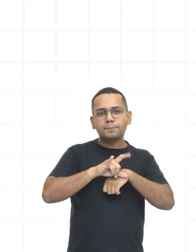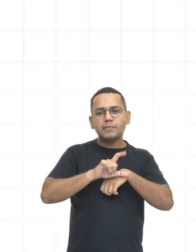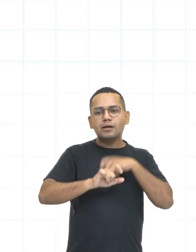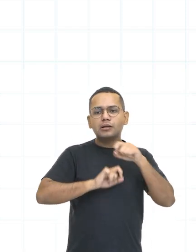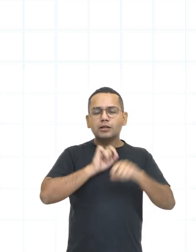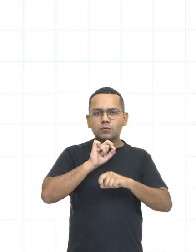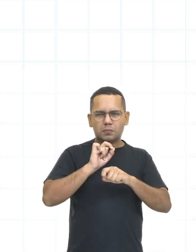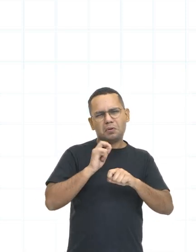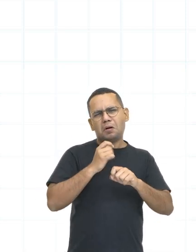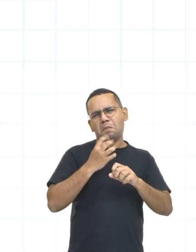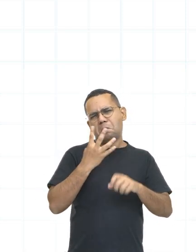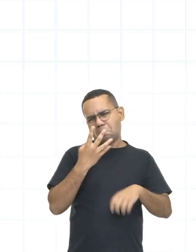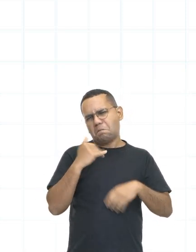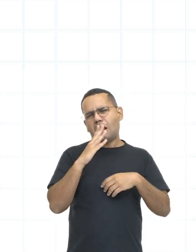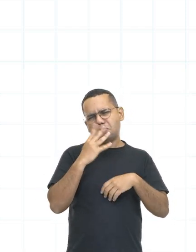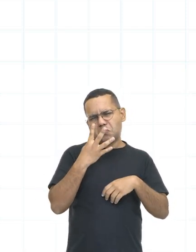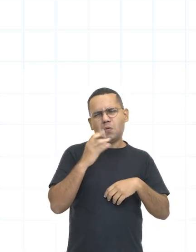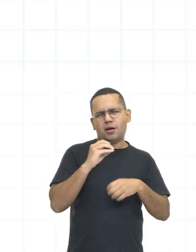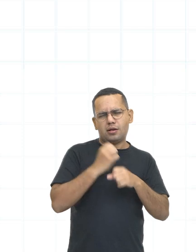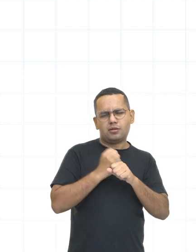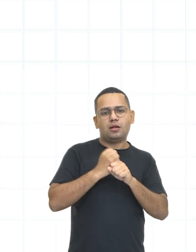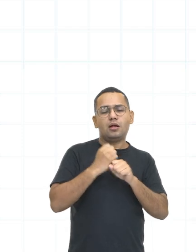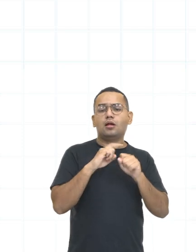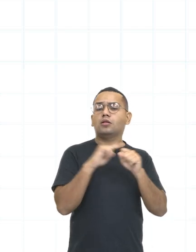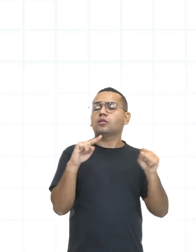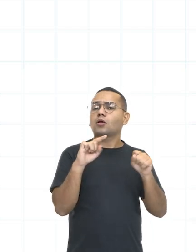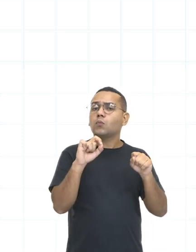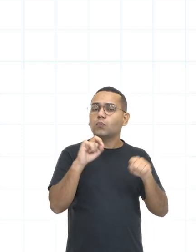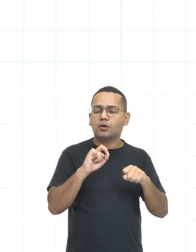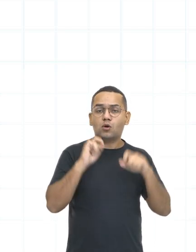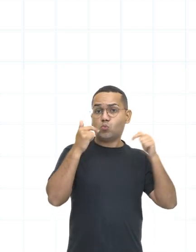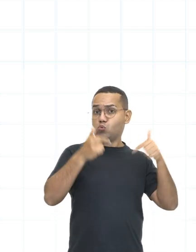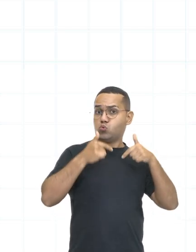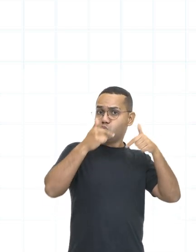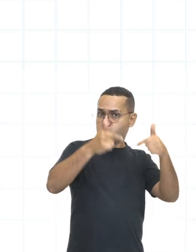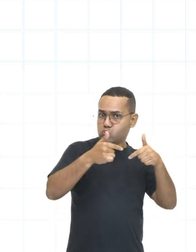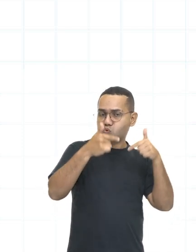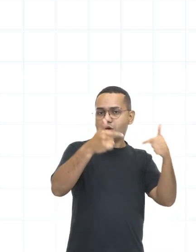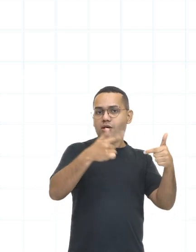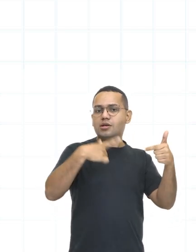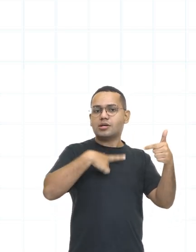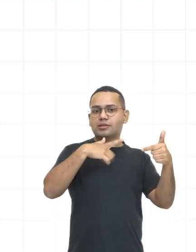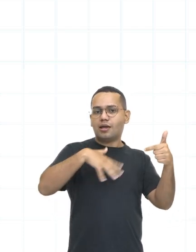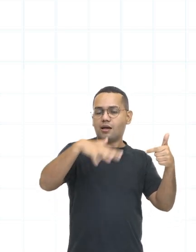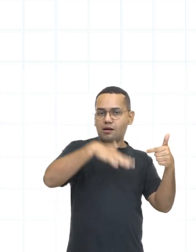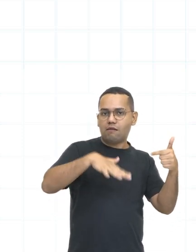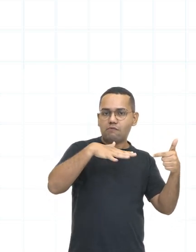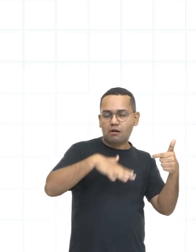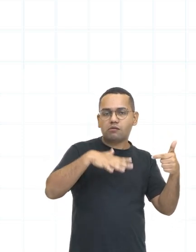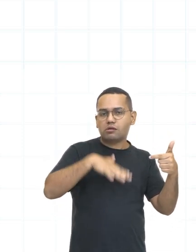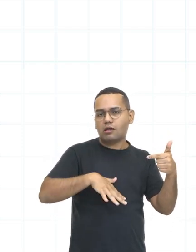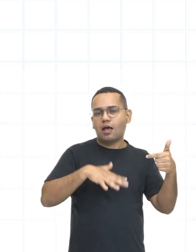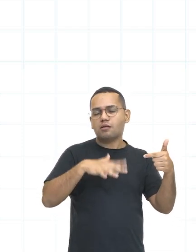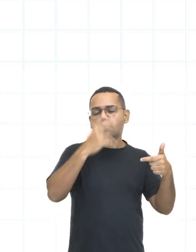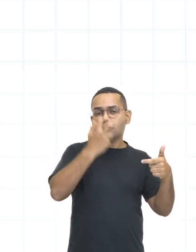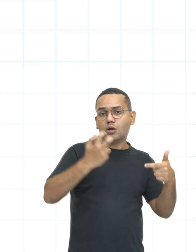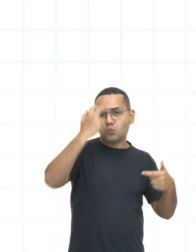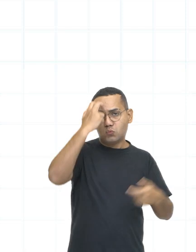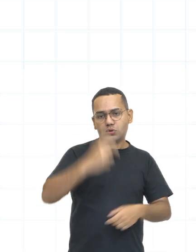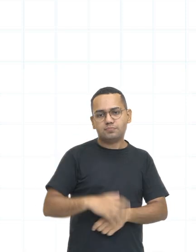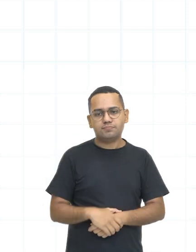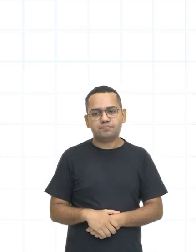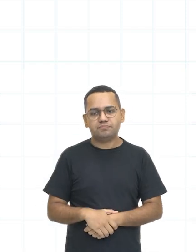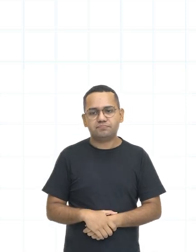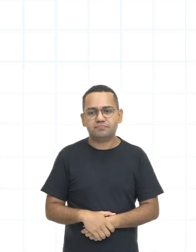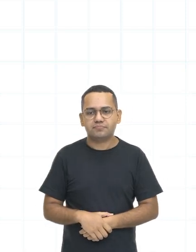são fortes exemplos do que ele considera como a resistência do submundo da cultura. E